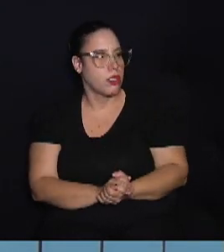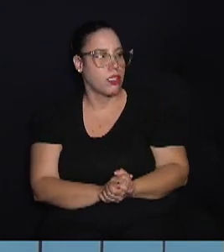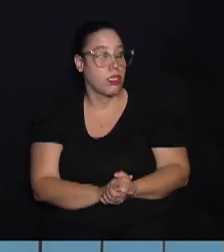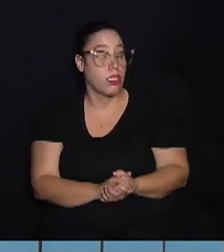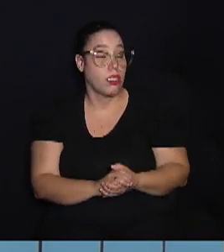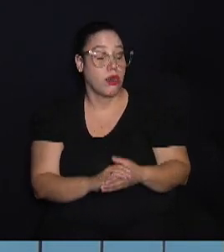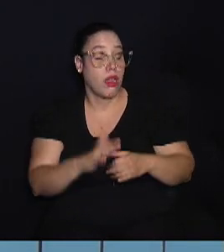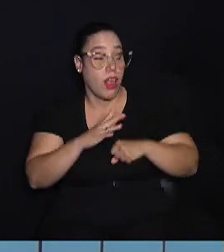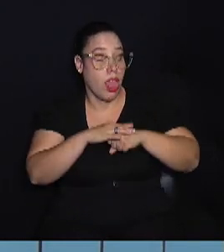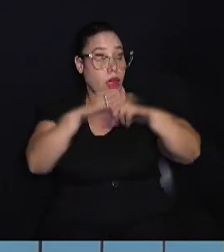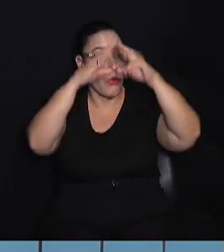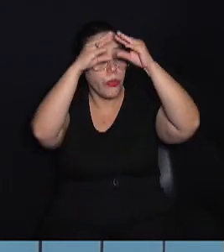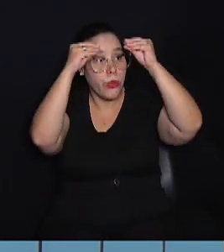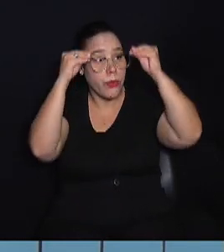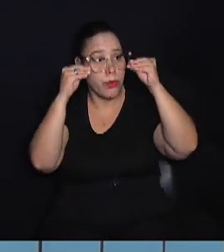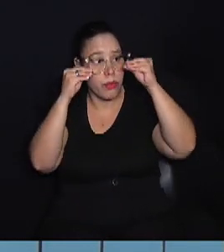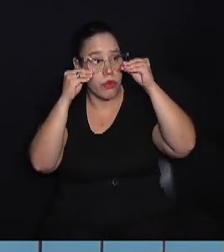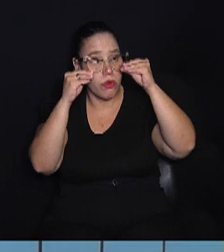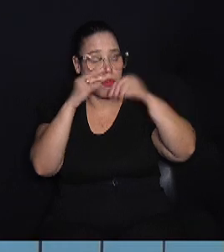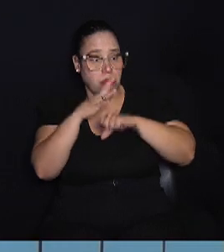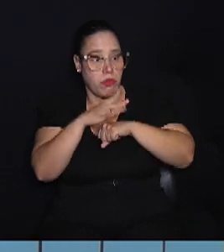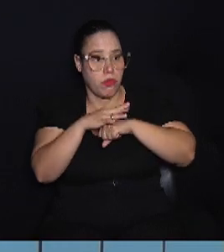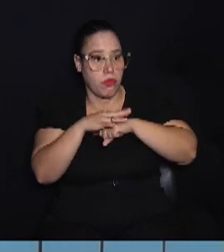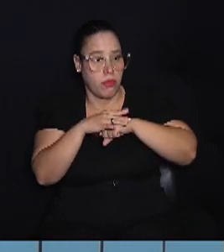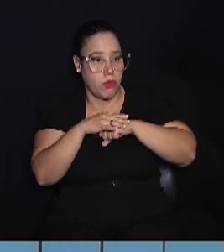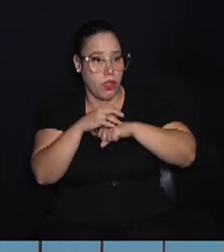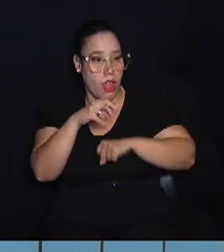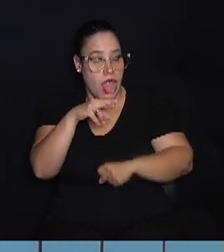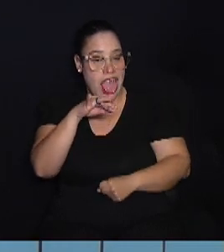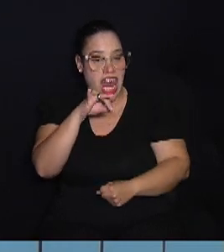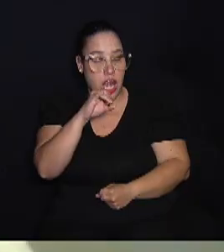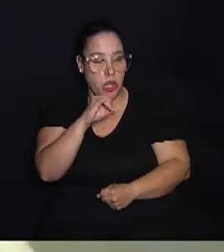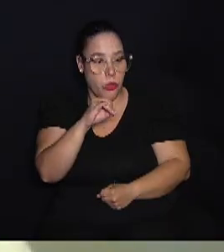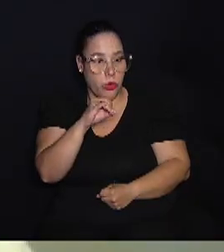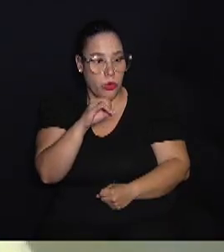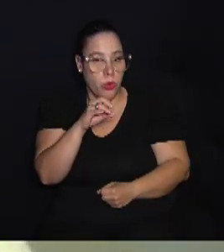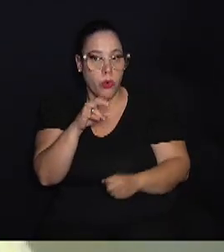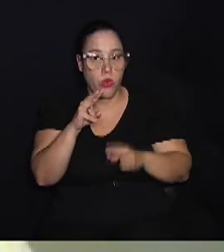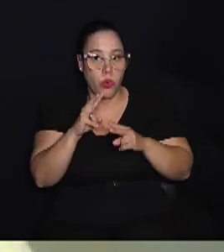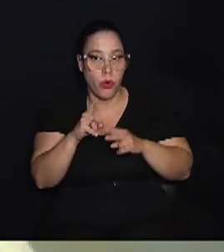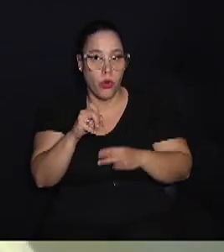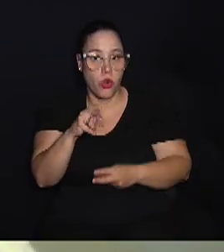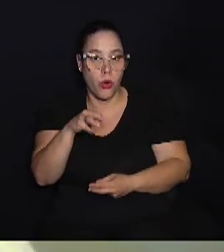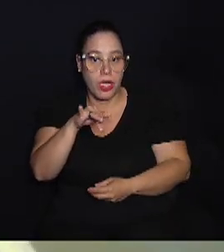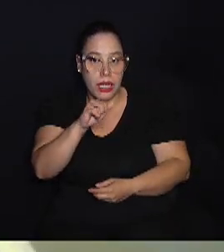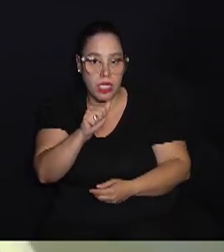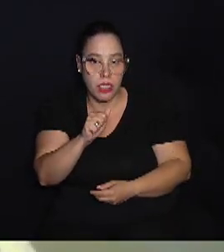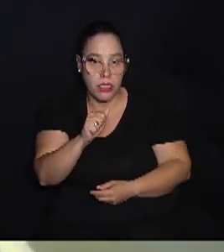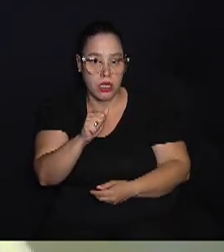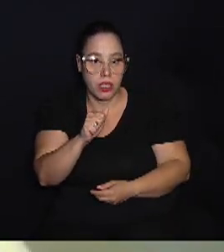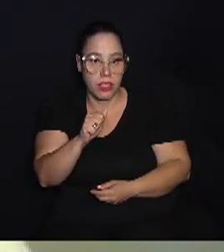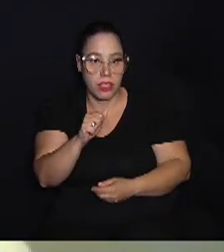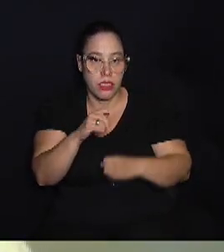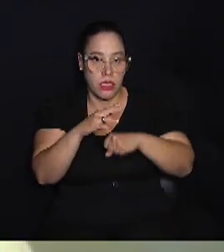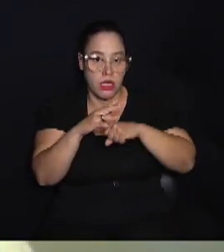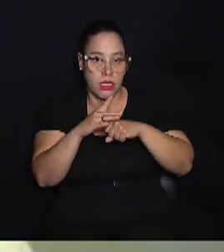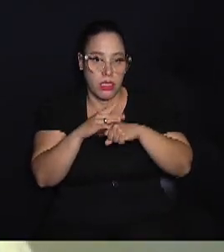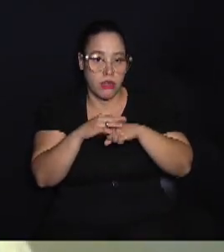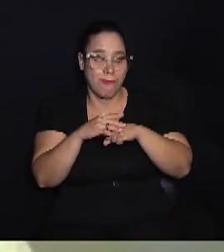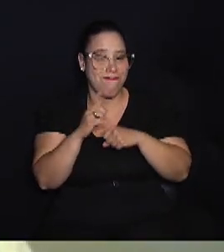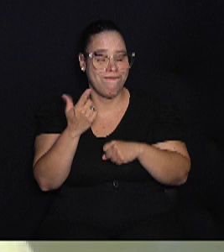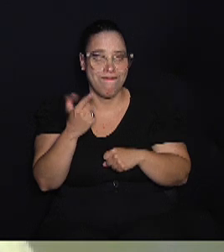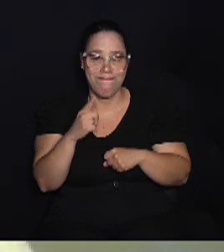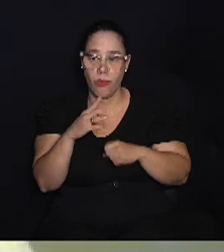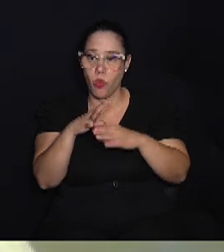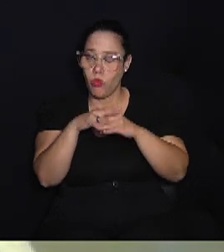A doença do Alzheimer é uma doença neurodegenerativa, crônica, né? É uma doença que a gente não tem cura